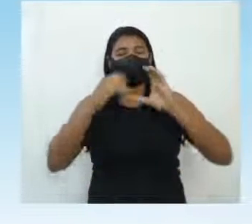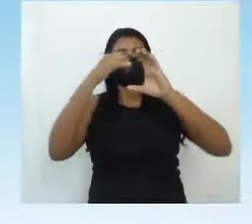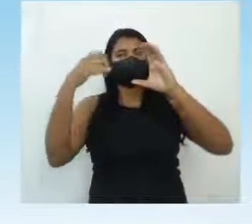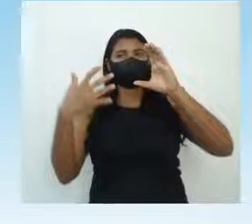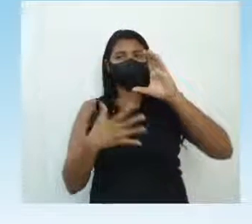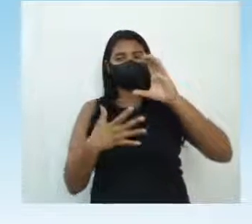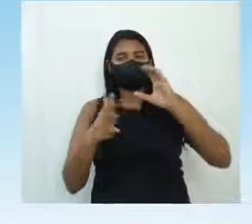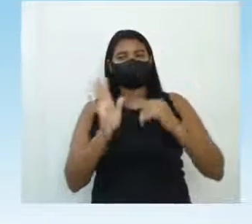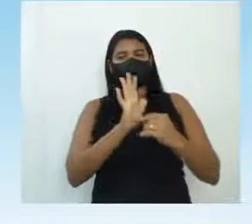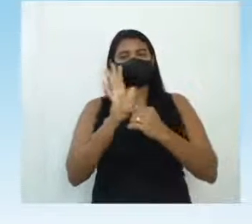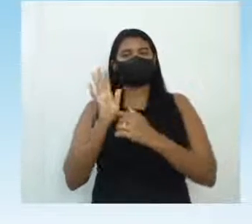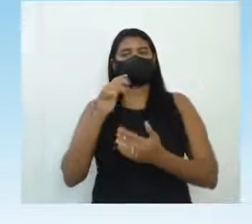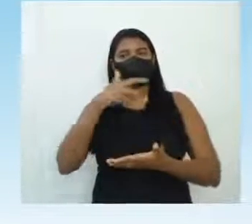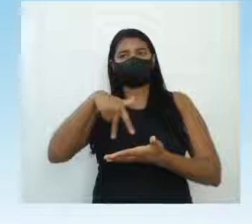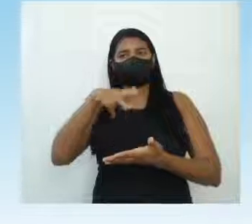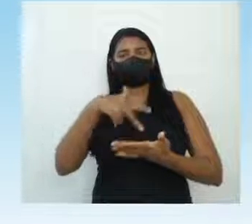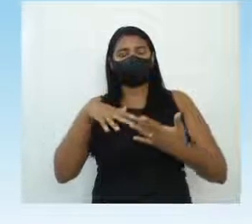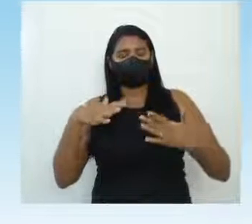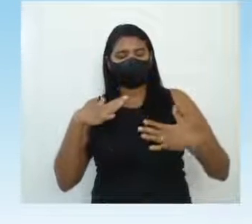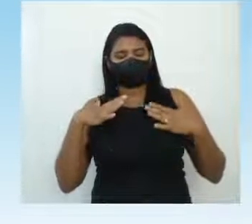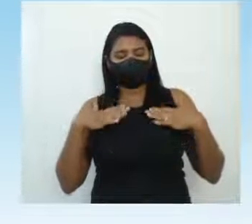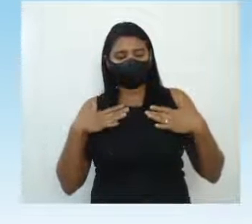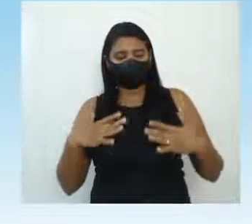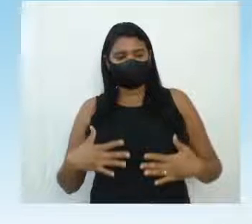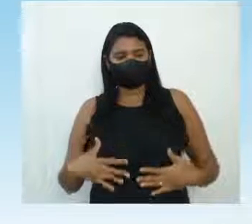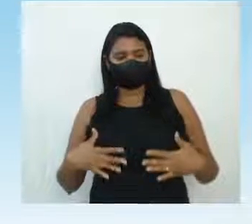balé clássico. O corpo está